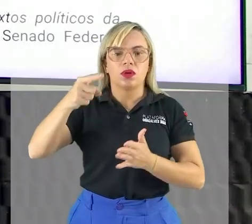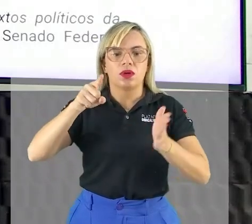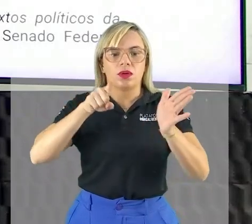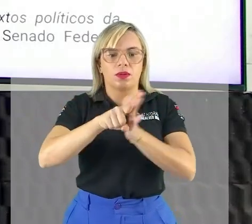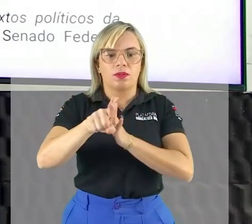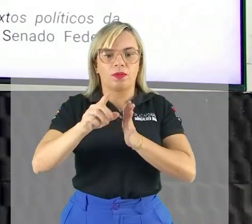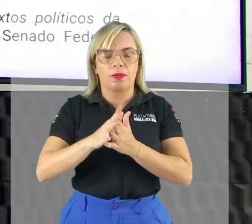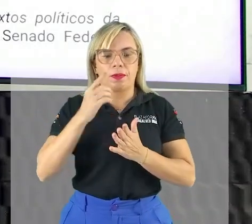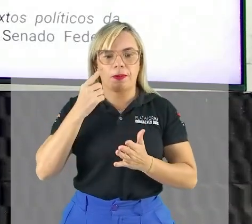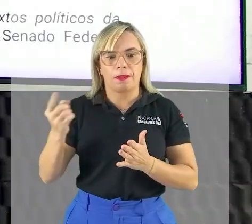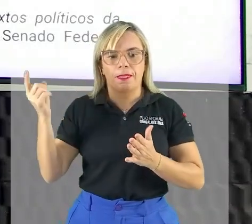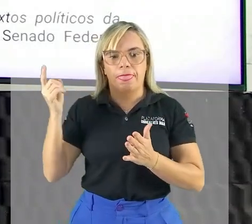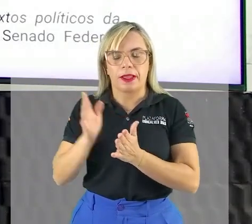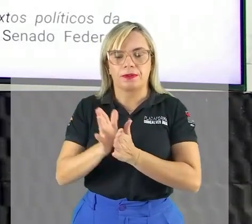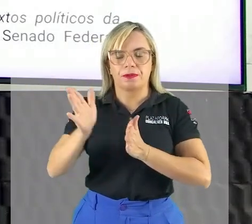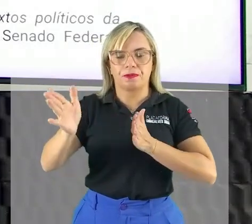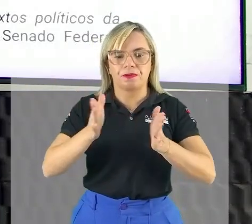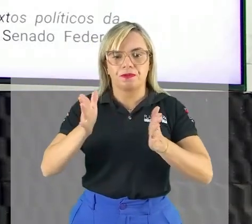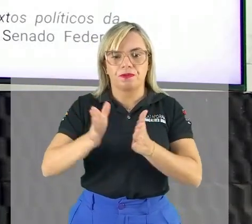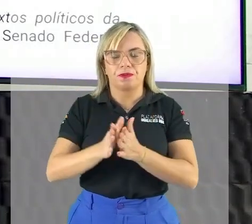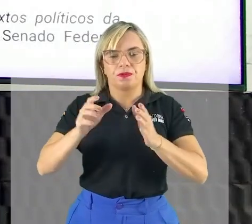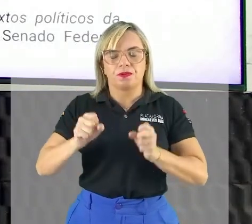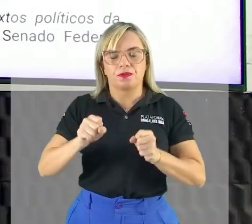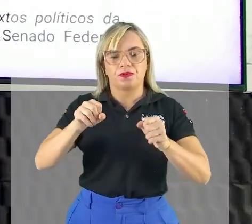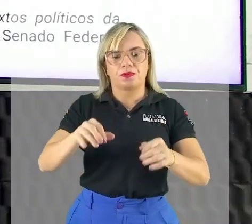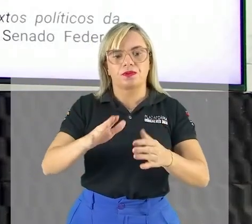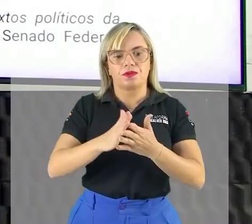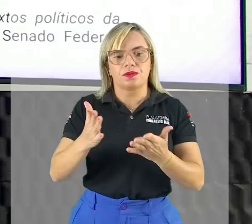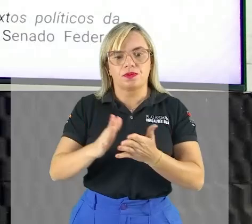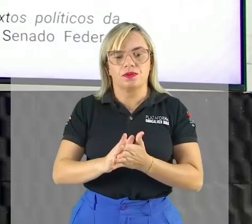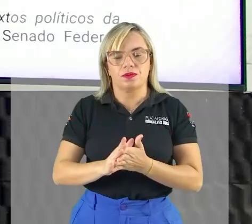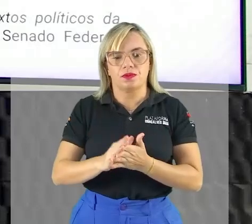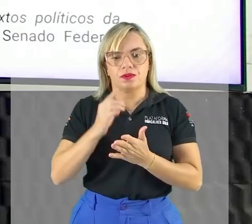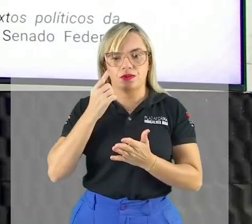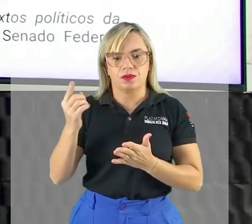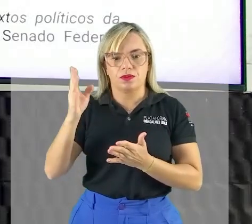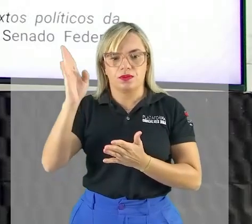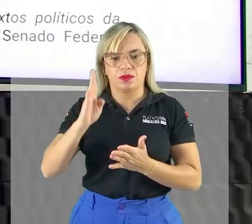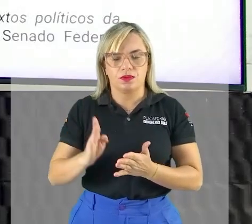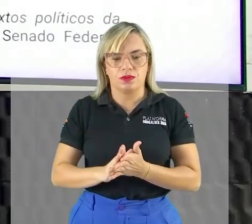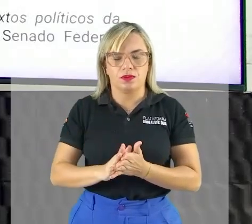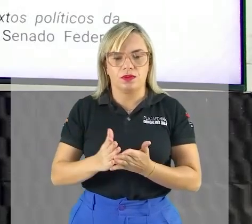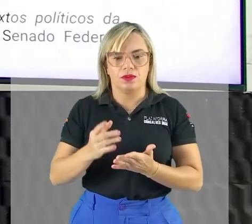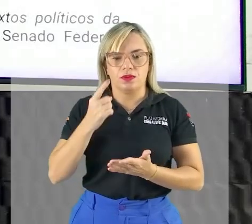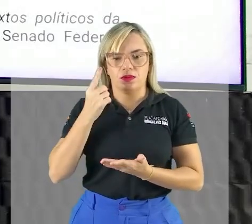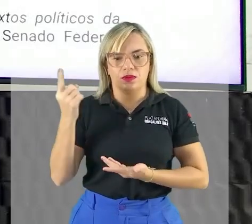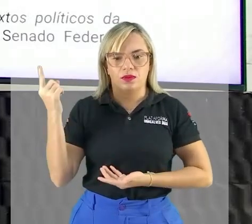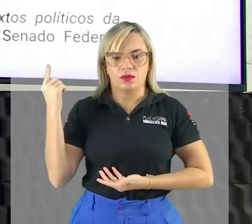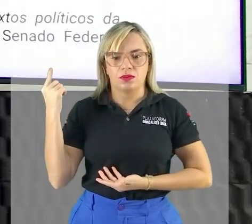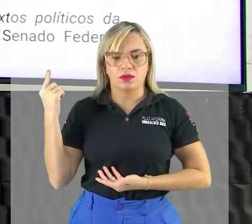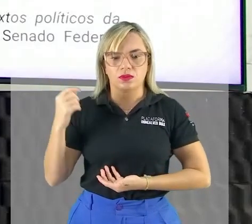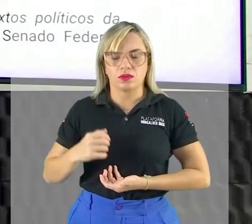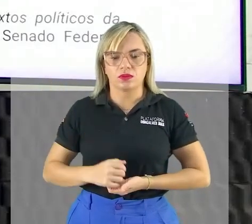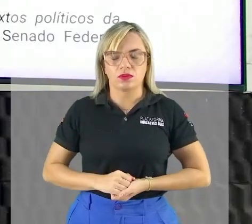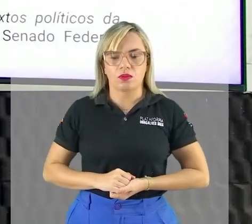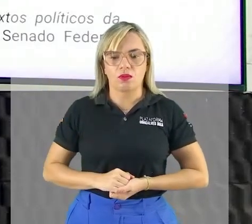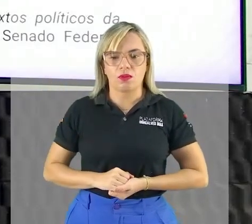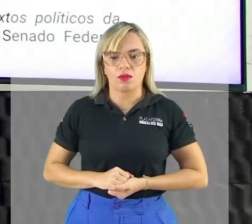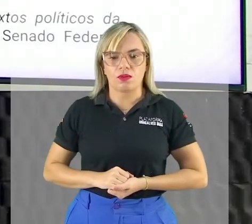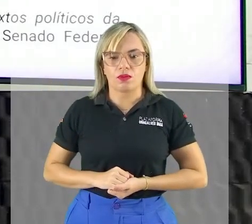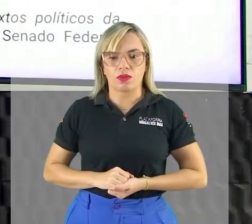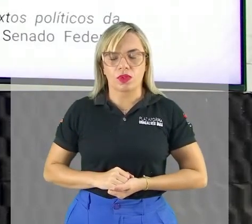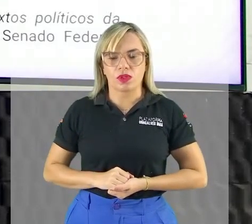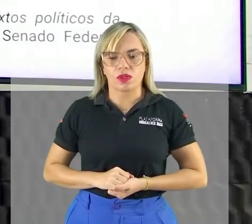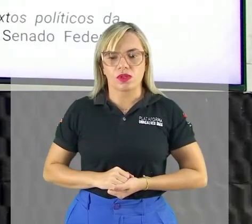gente período colonial brasileiro né D 2010 é o príncipe Regente faço saber aos que o